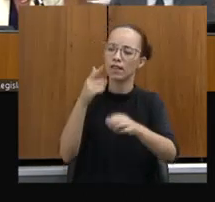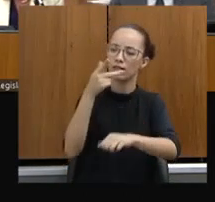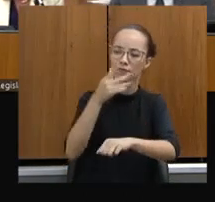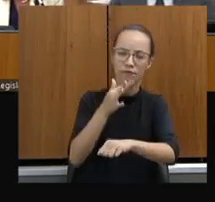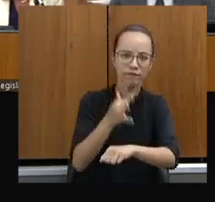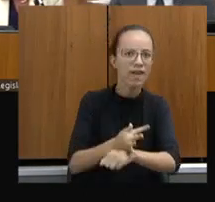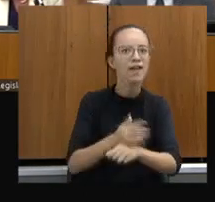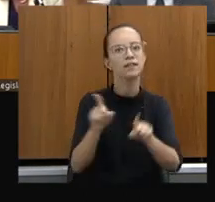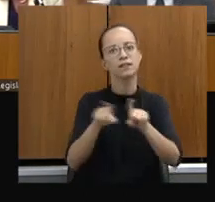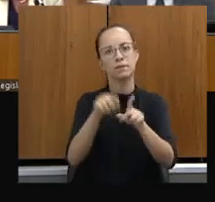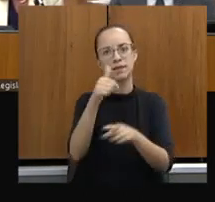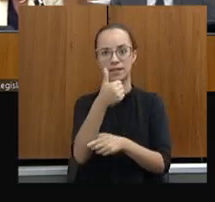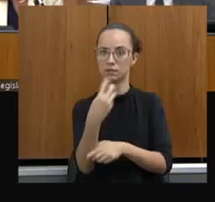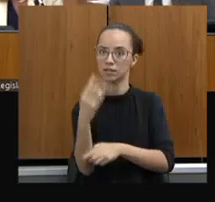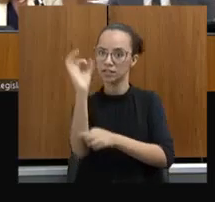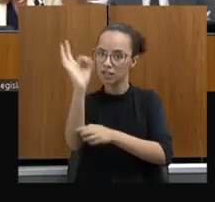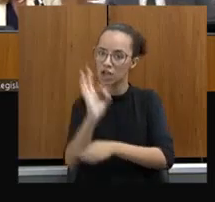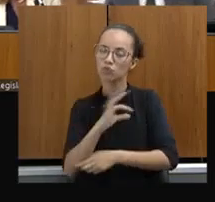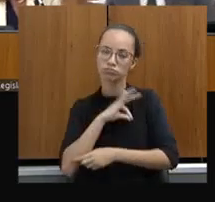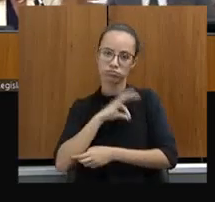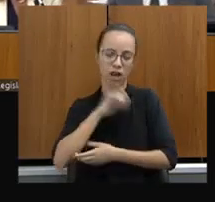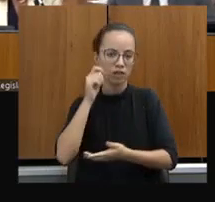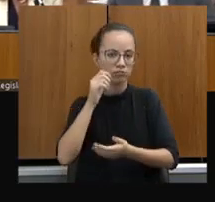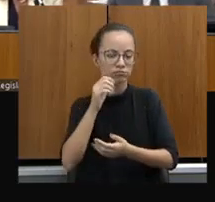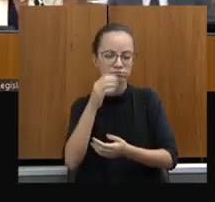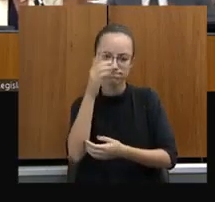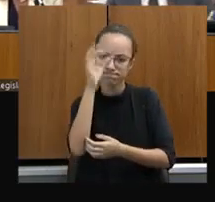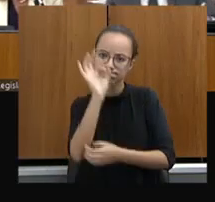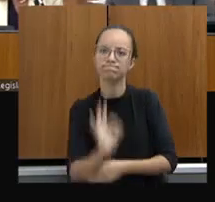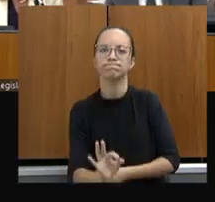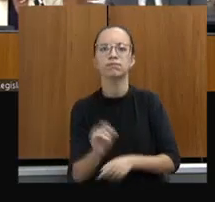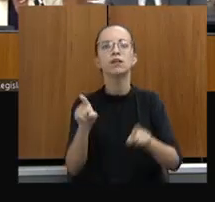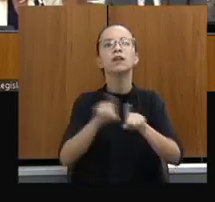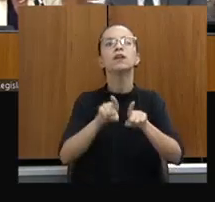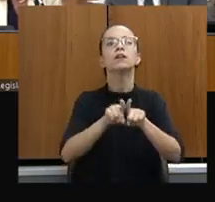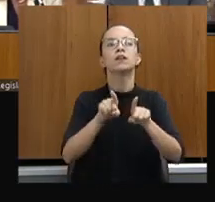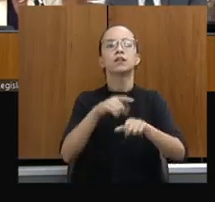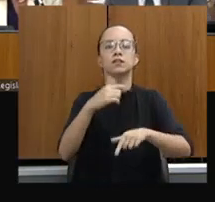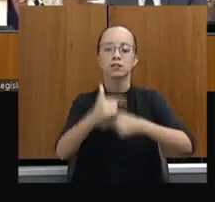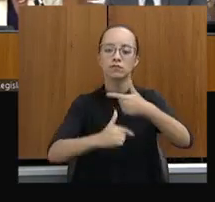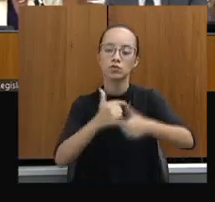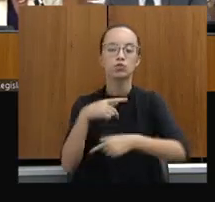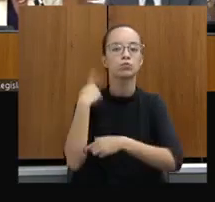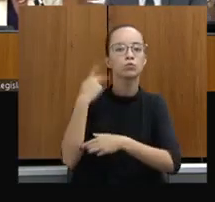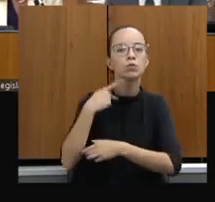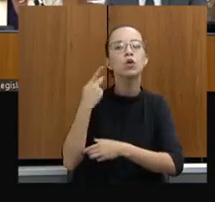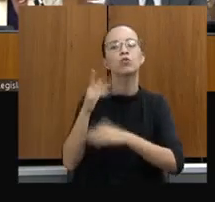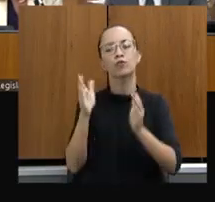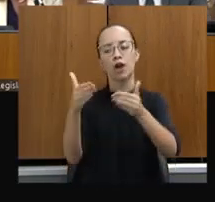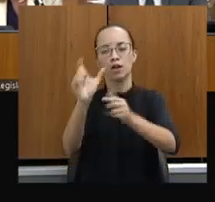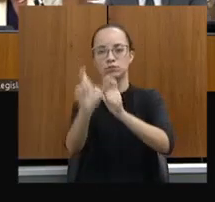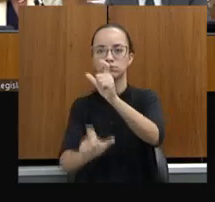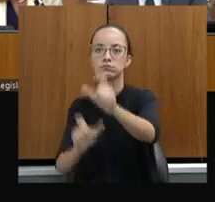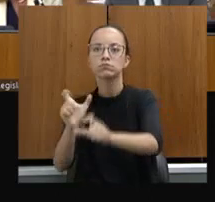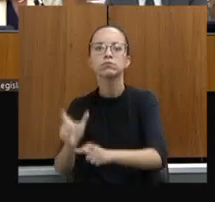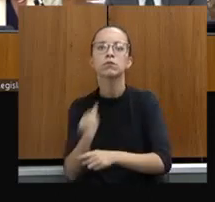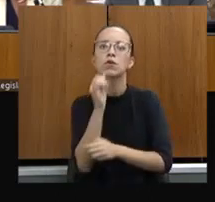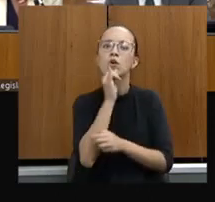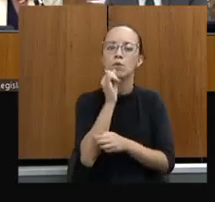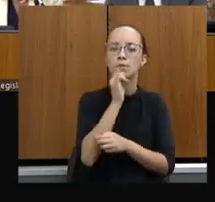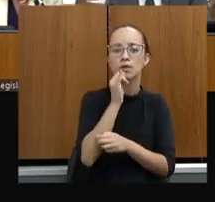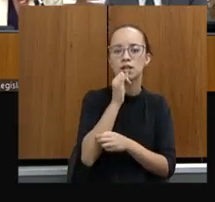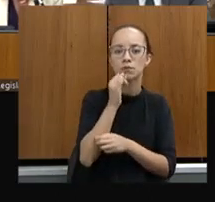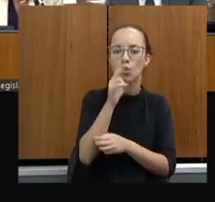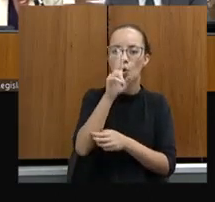o décimo terceiro salário em dia conseguimos melhorar a prestação do serviços públicos diretamente ao cidadãos com a abertura de